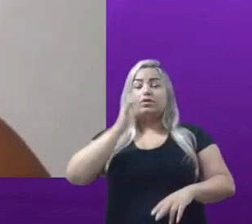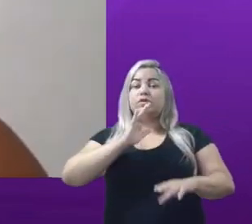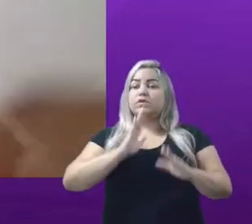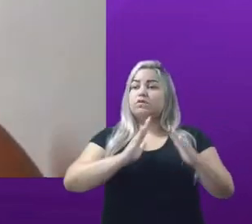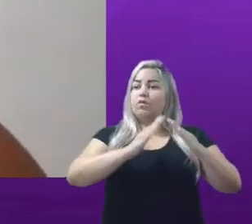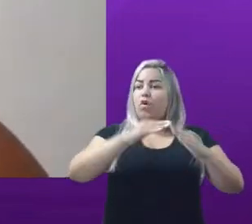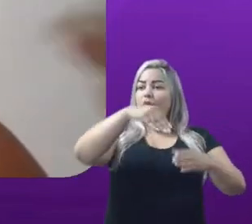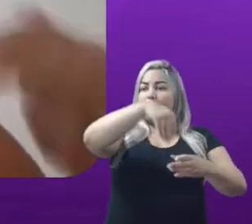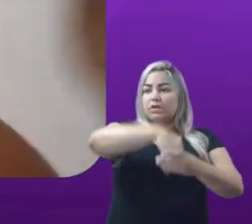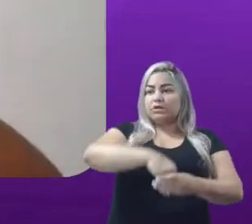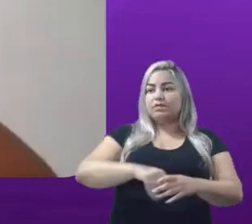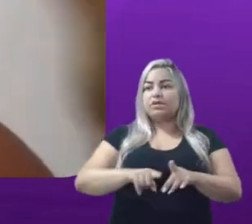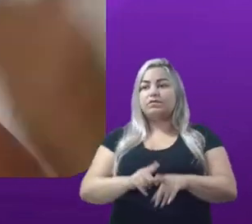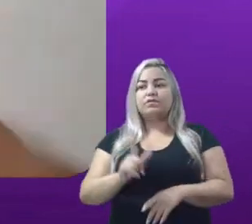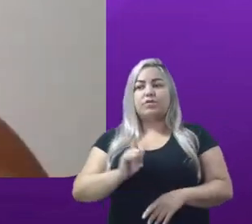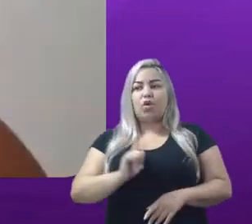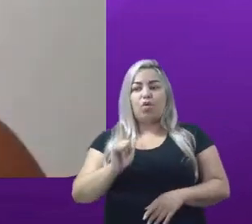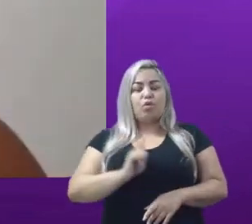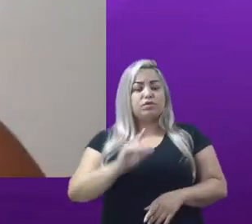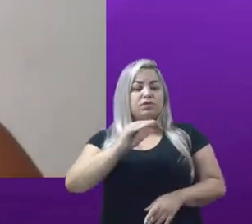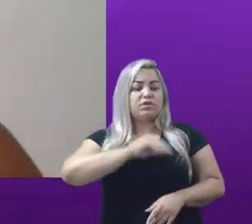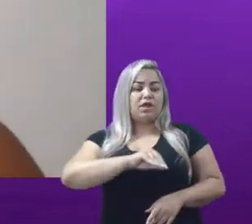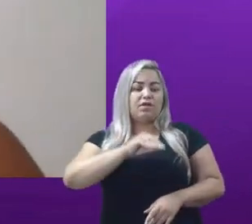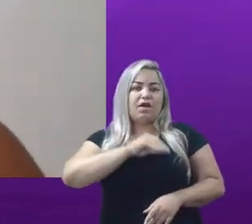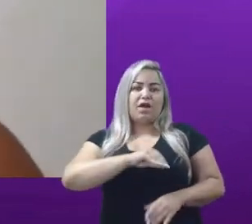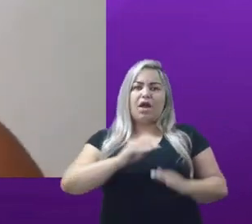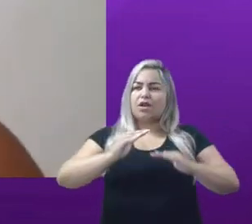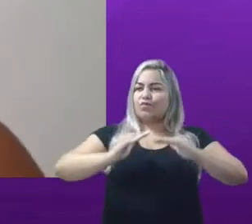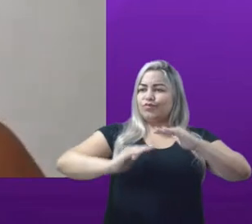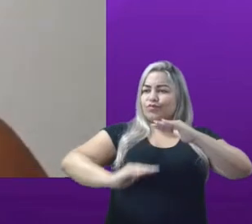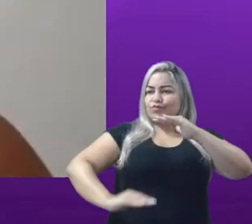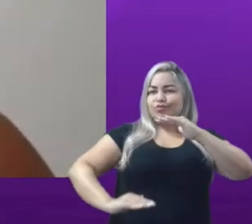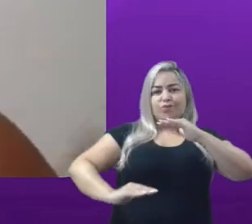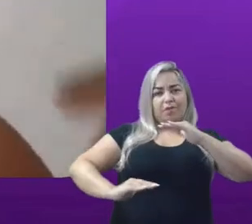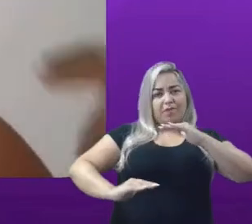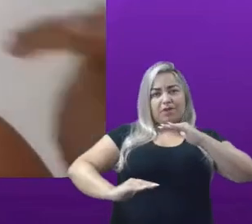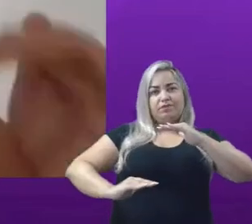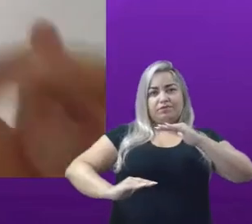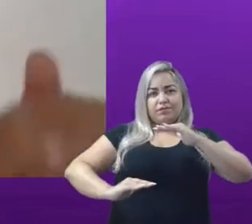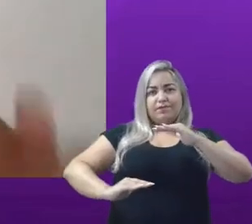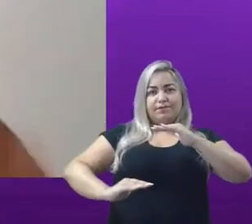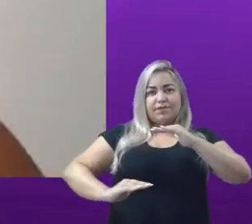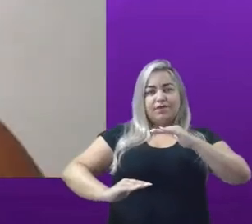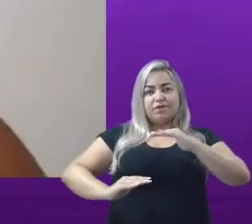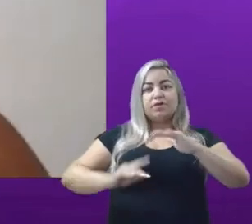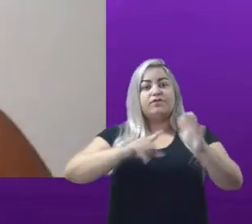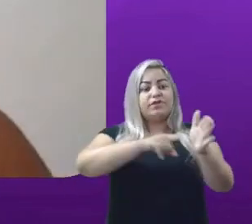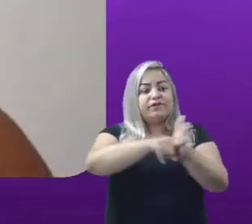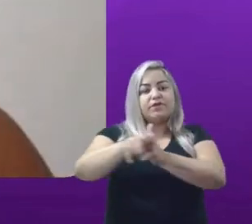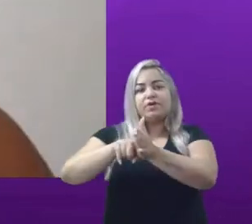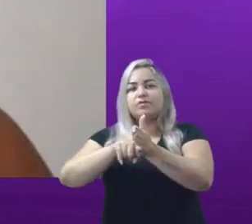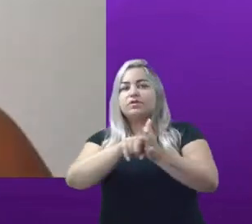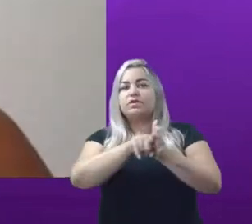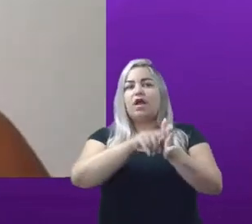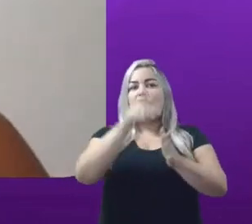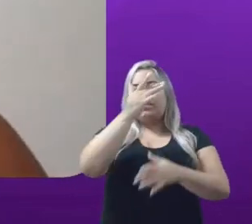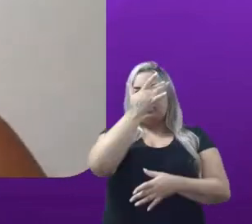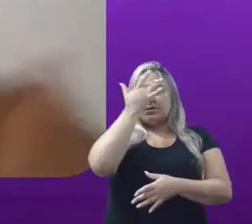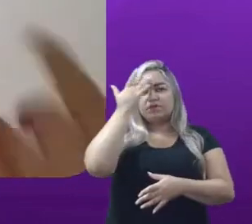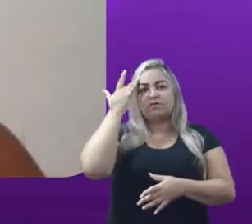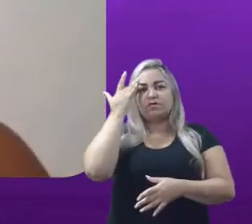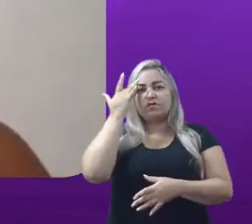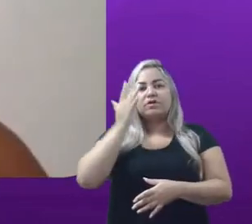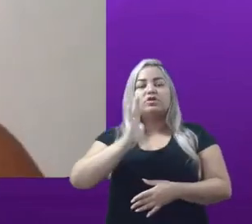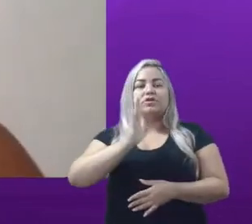ali, além de ganharem de um salário mínimo abaixo, né, a gente ainda verifica que essas pessoas,